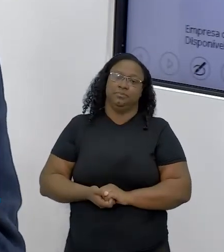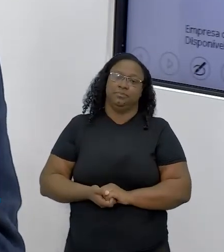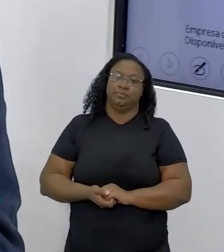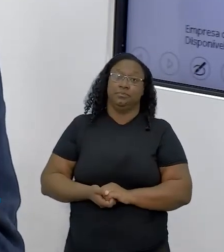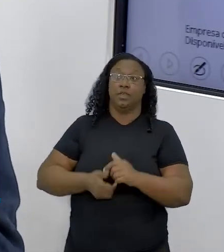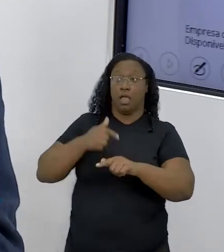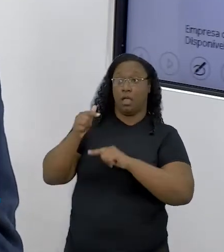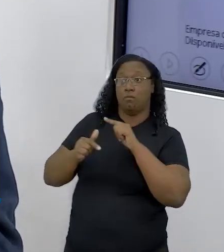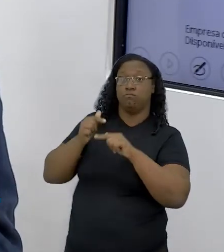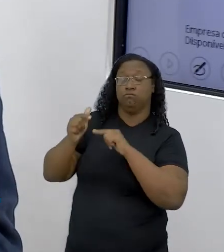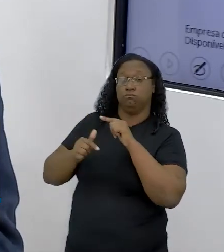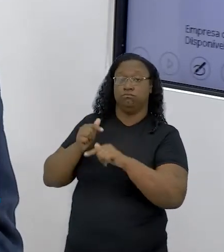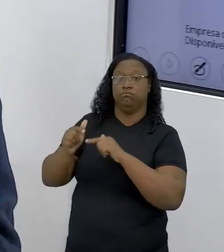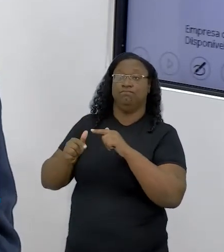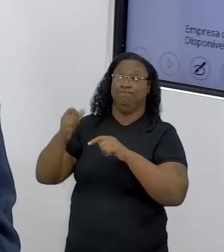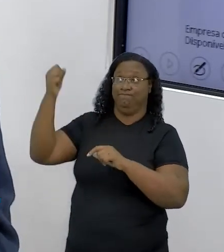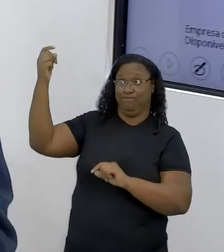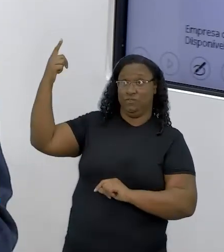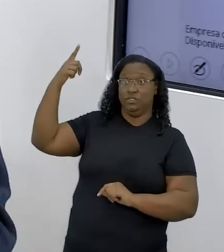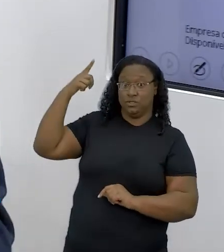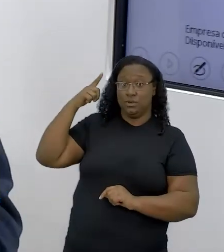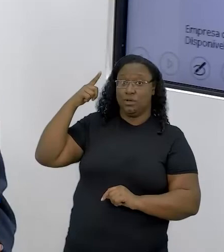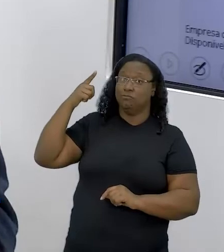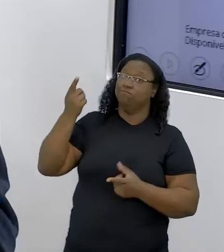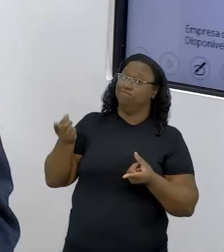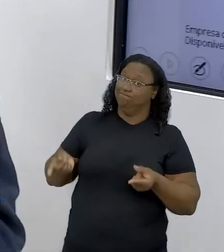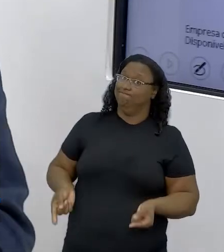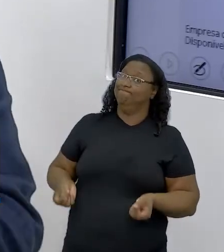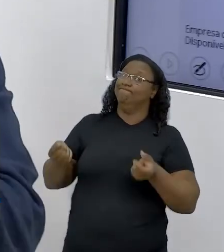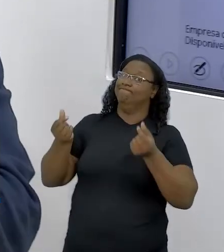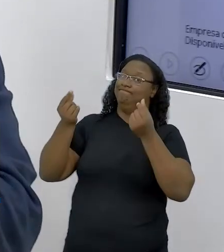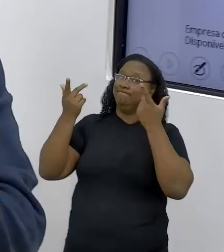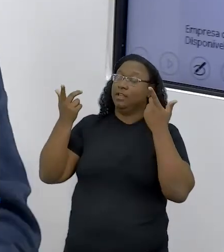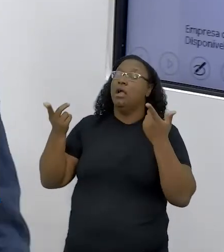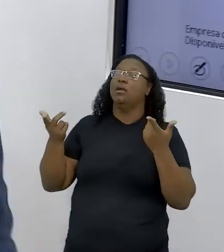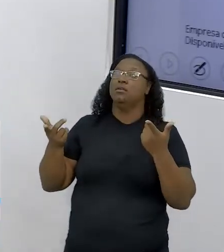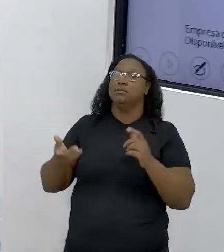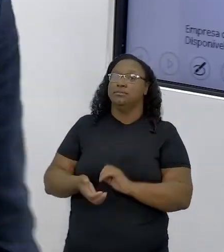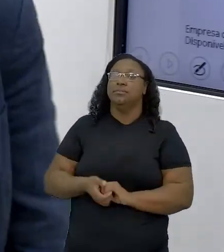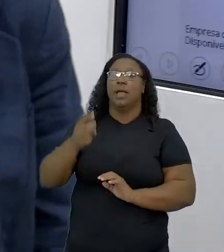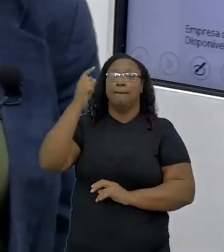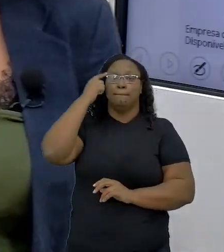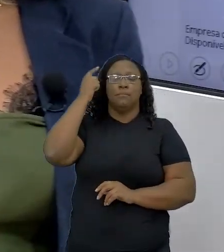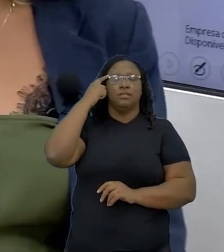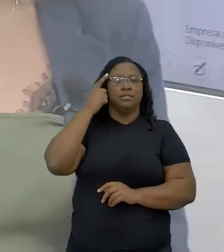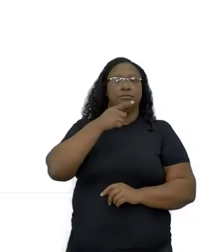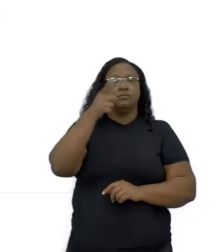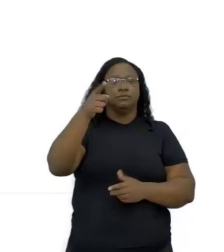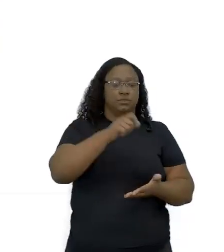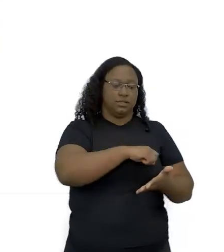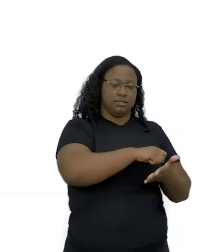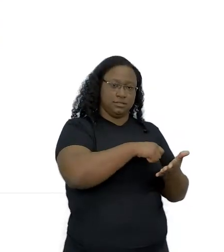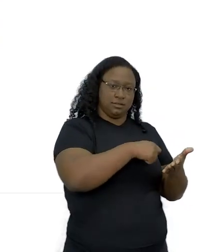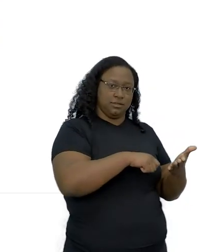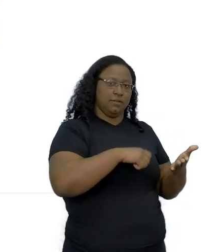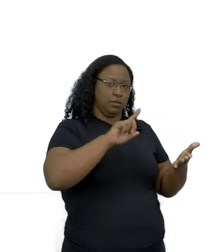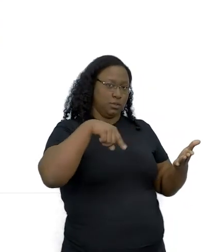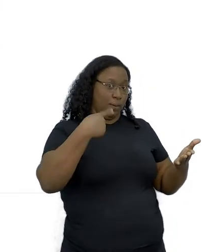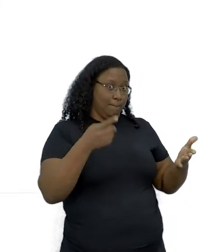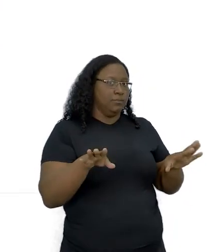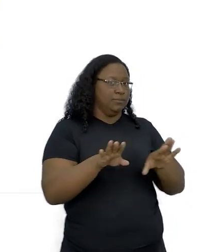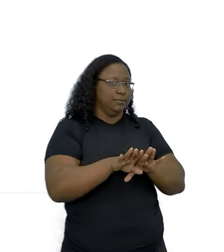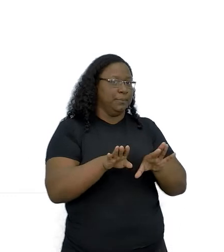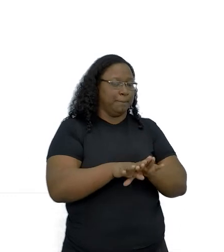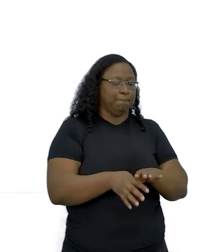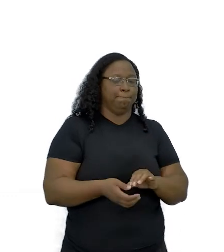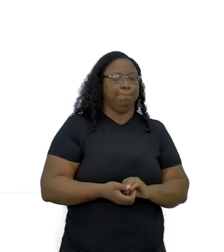de energia solar não é tão barato, tá bom? Então, é um dos motivos e vai pensando nisso para vocês escreverem aí depois a minha proposta, tá